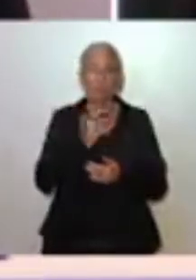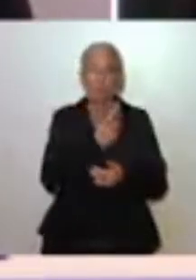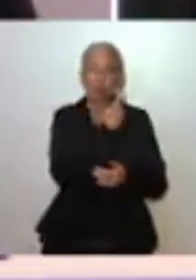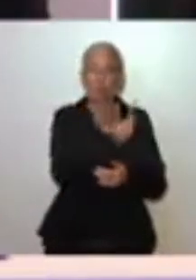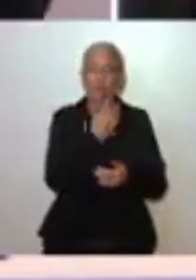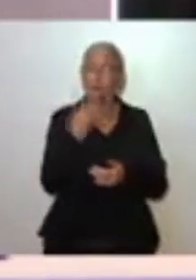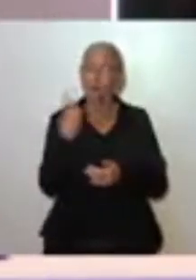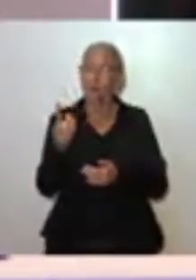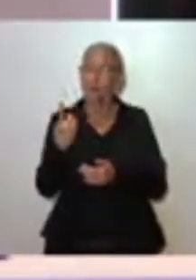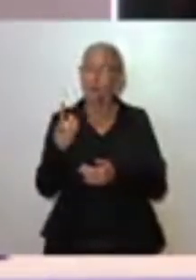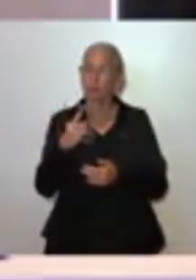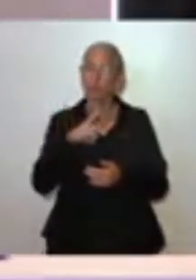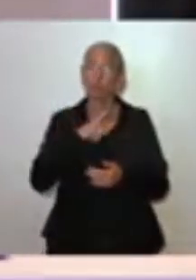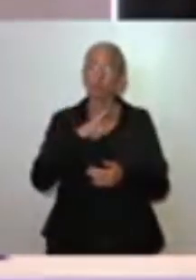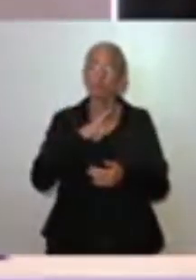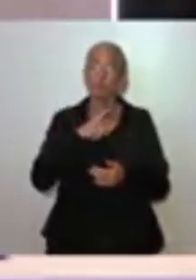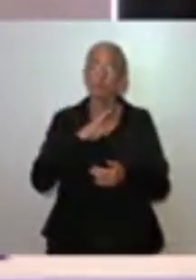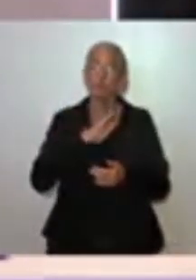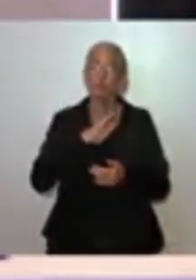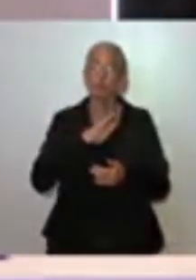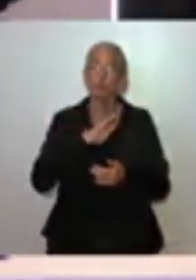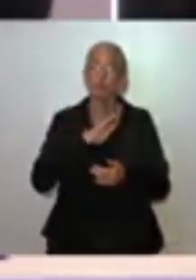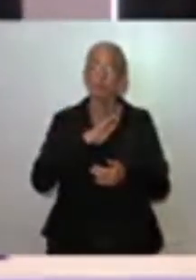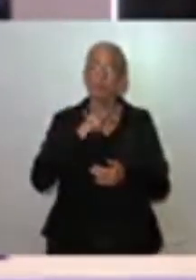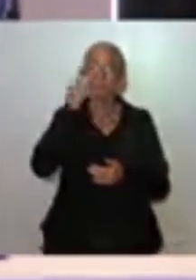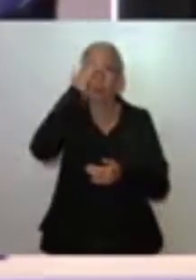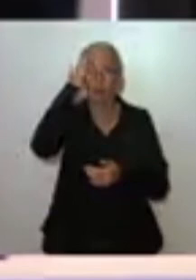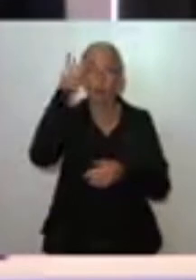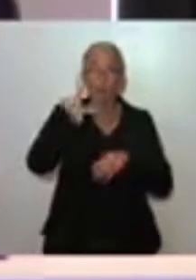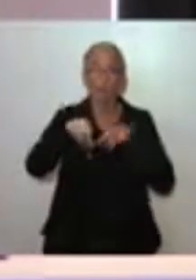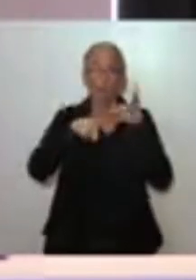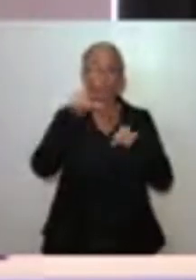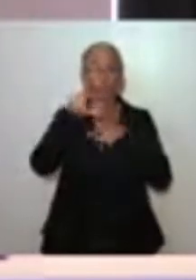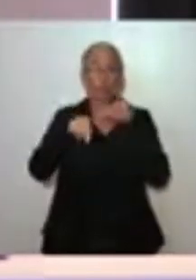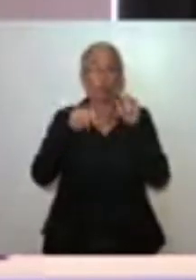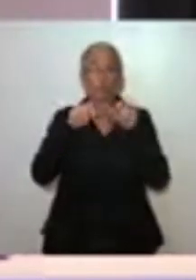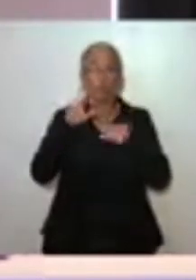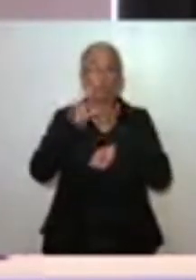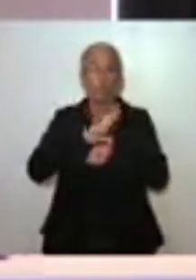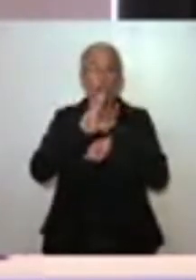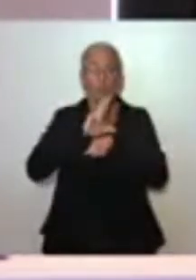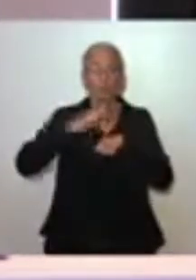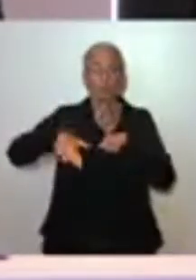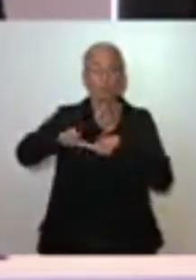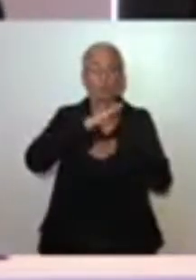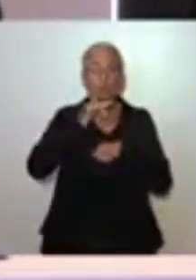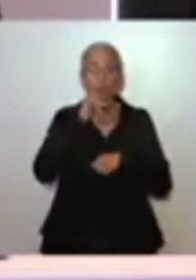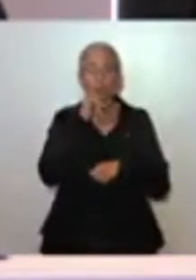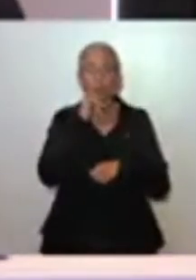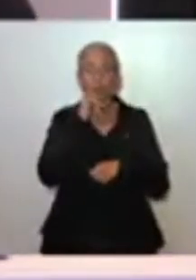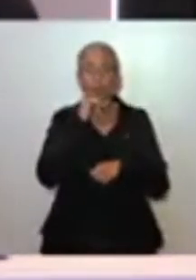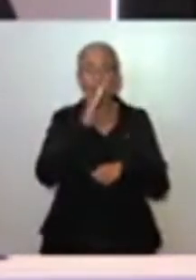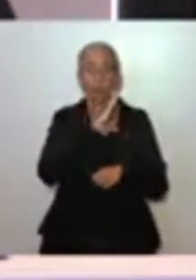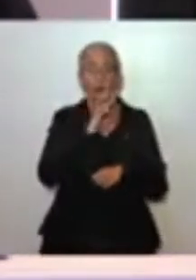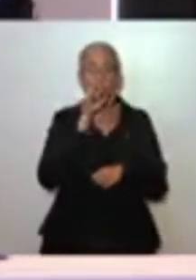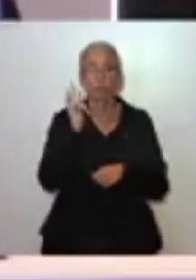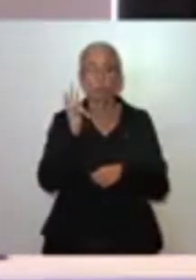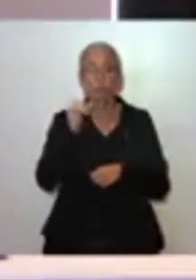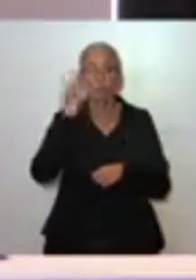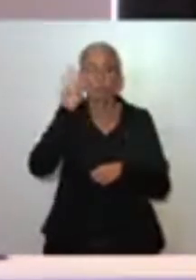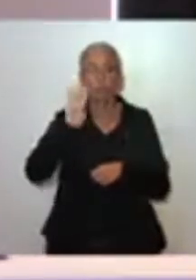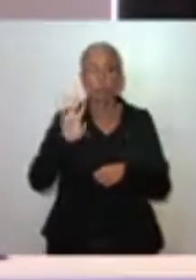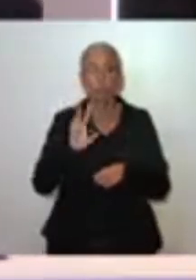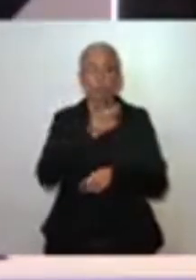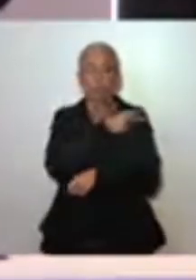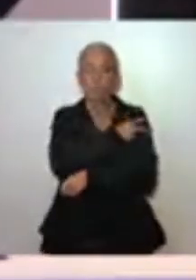passa a ter o seu candidato aqui no caso da região dos lagos por exemplo vamos supor que seria a Cabo Frio búzios